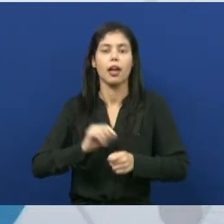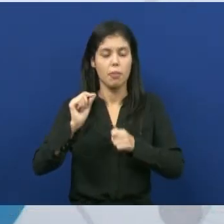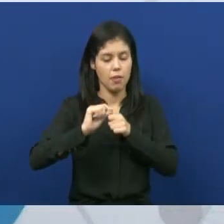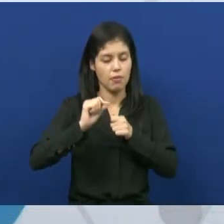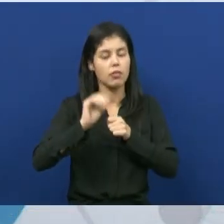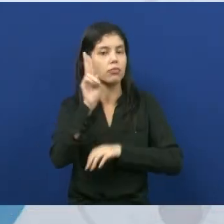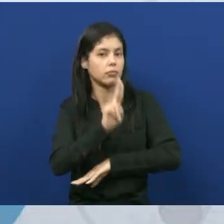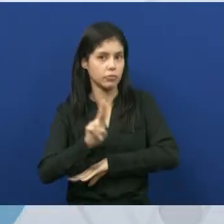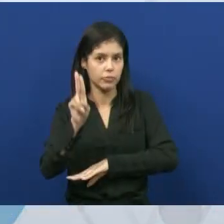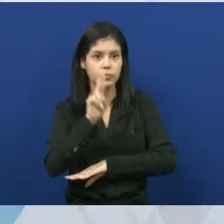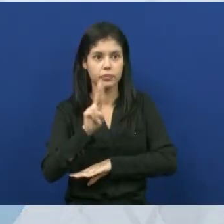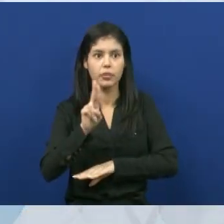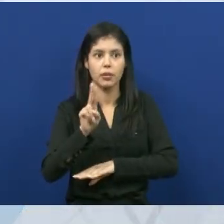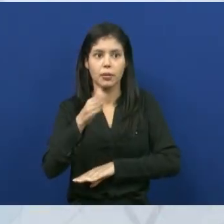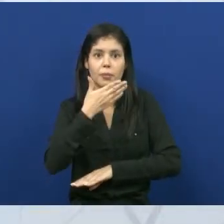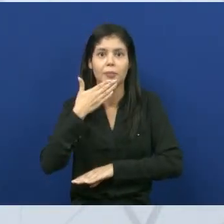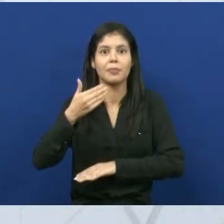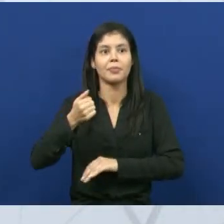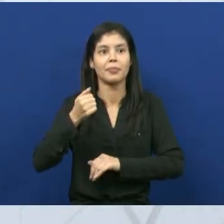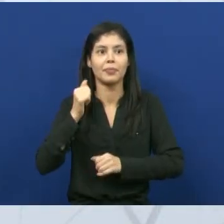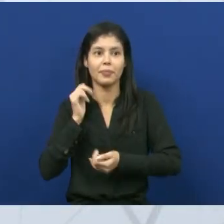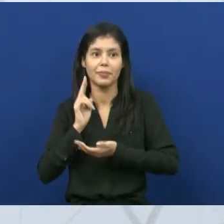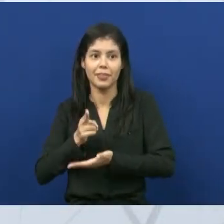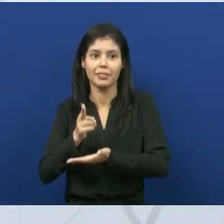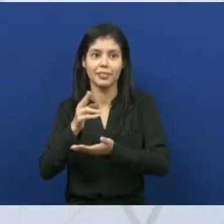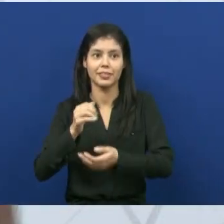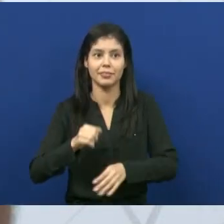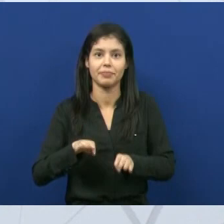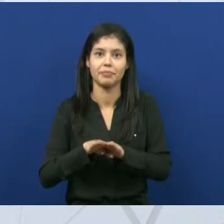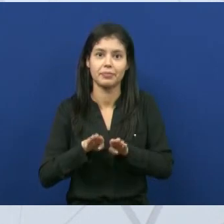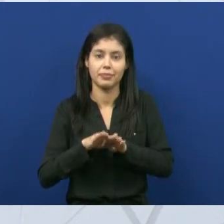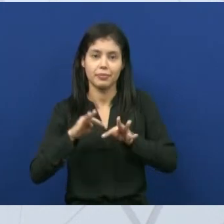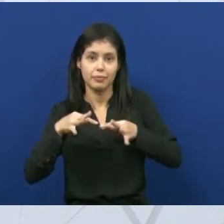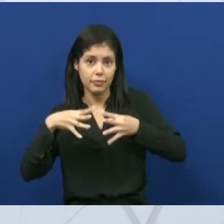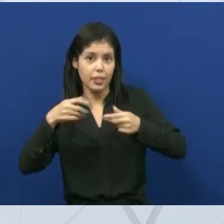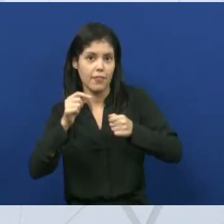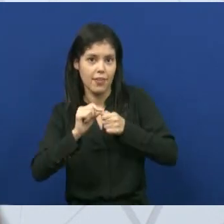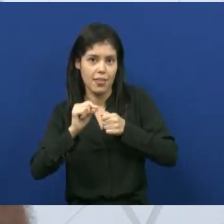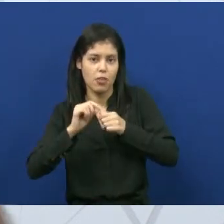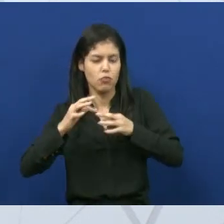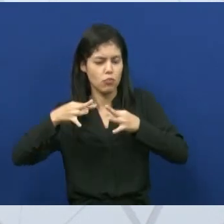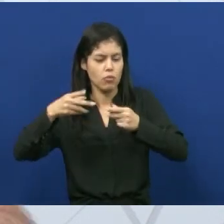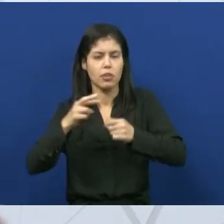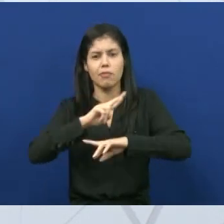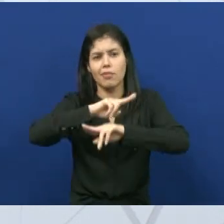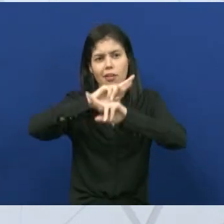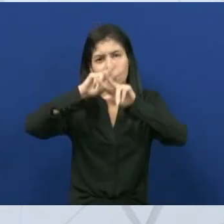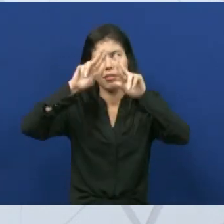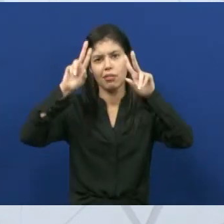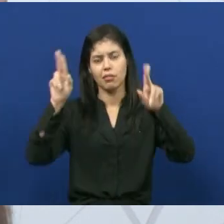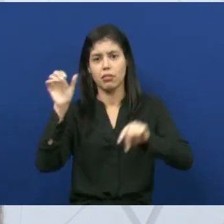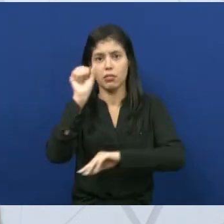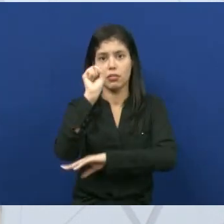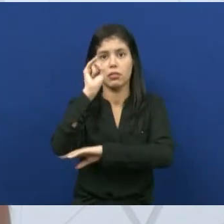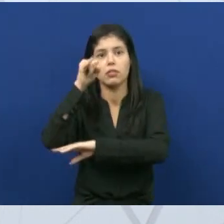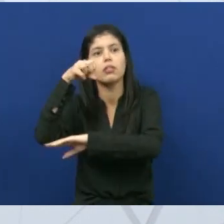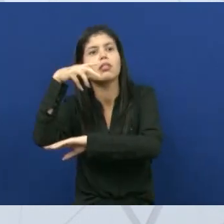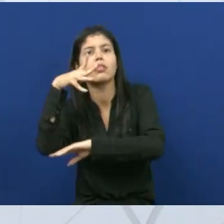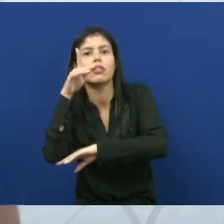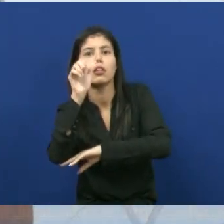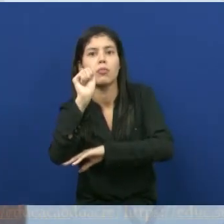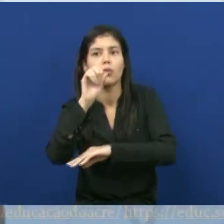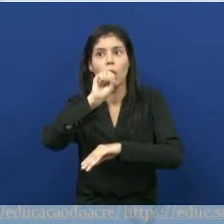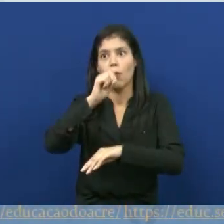para ser usado com mais frequência já pensou fazer essa quantidade toda desenhando os vários símbolos ou